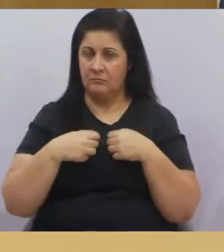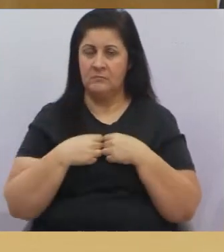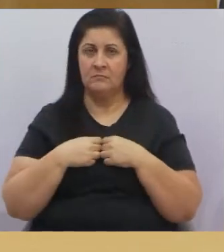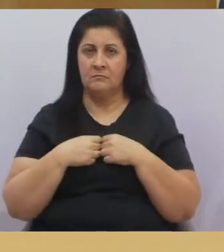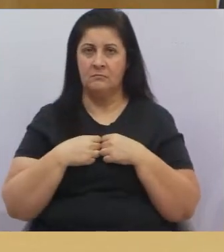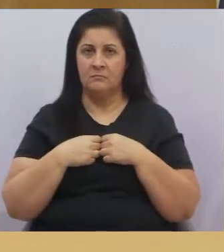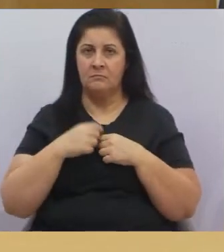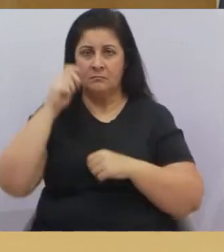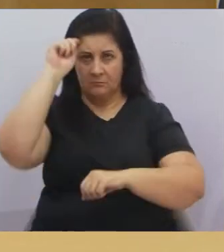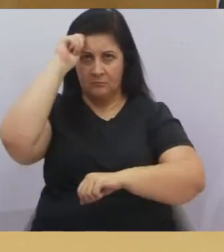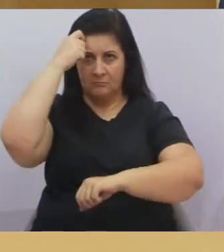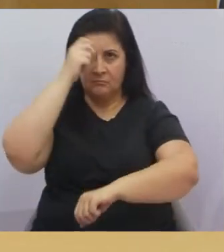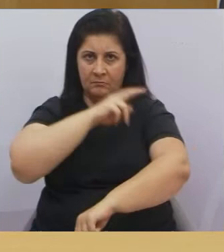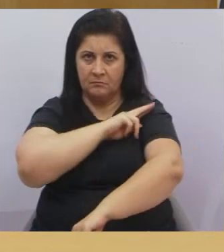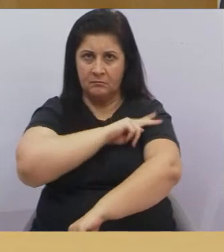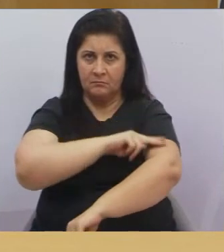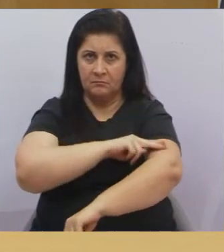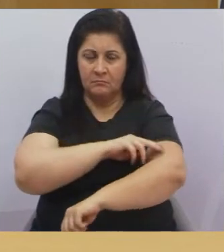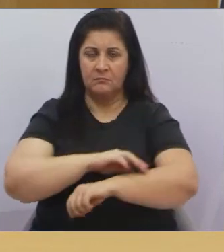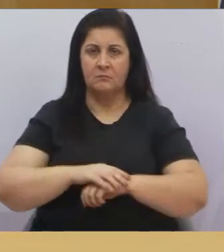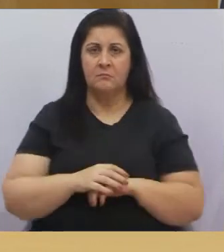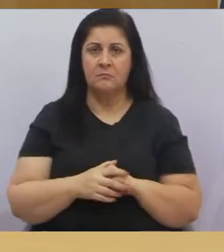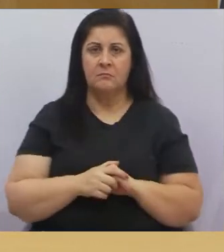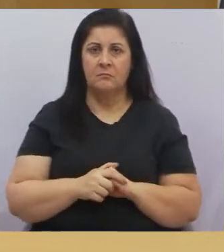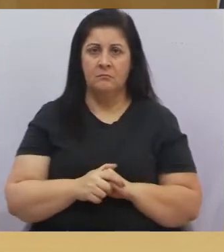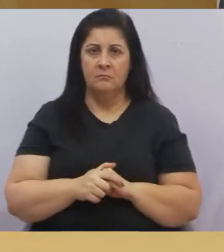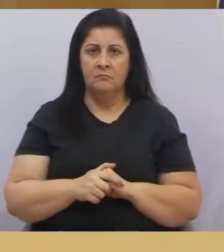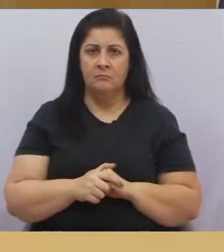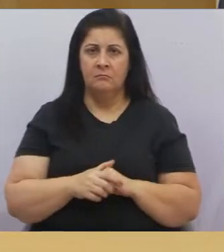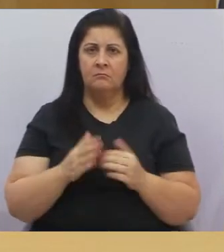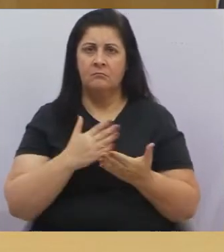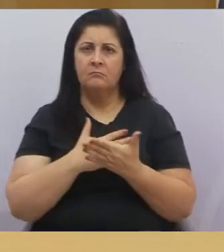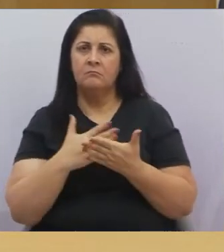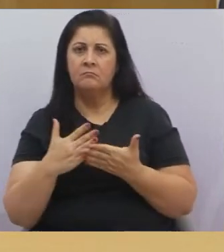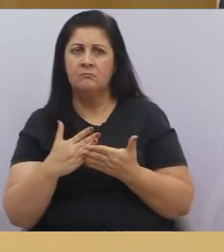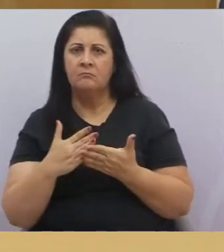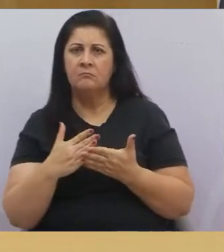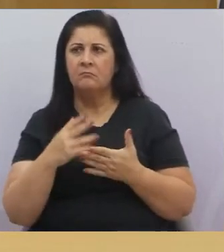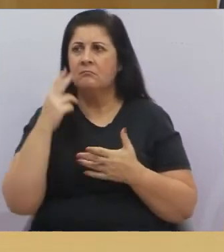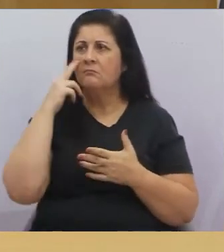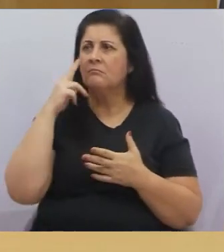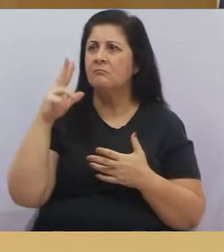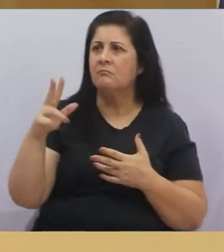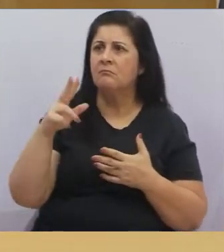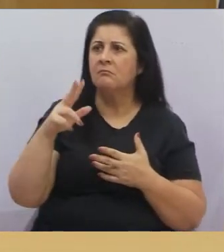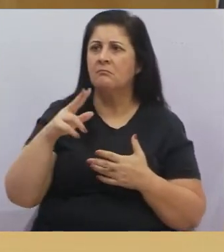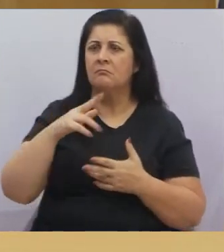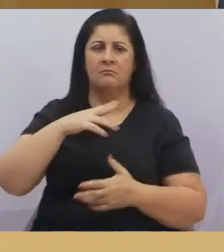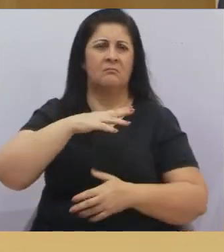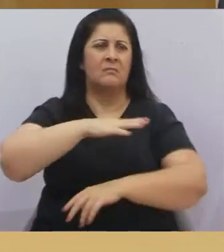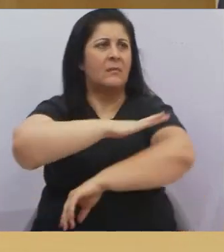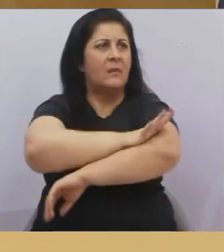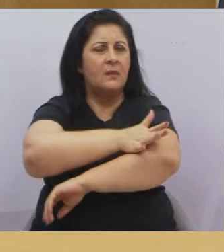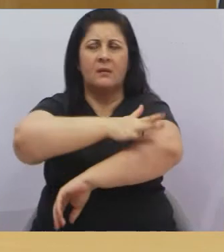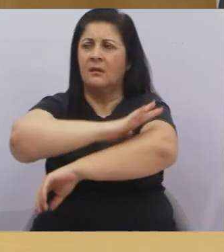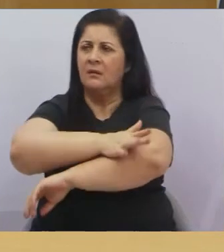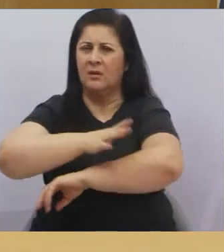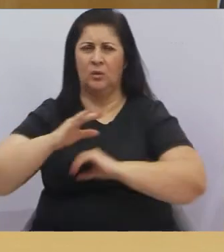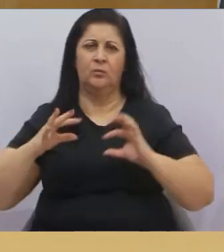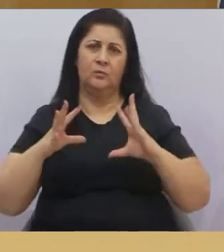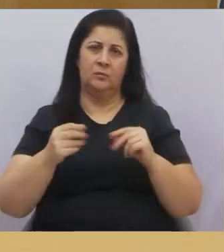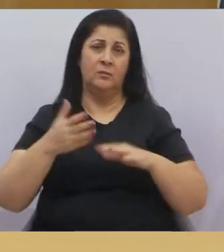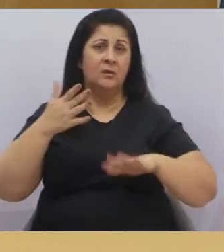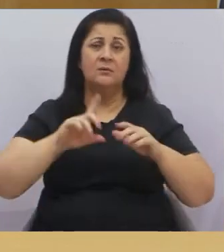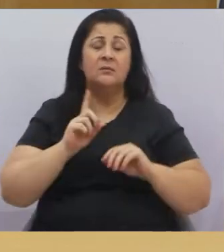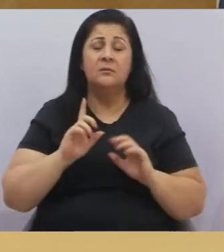pessoas negras, né, não começar a ver preconceito em tudo, porque às vezes não é muito bem dessa forma. Outro dia,